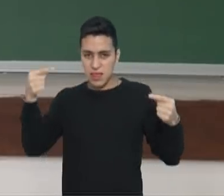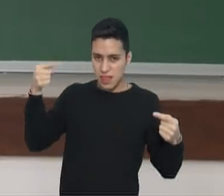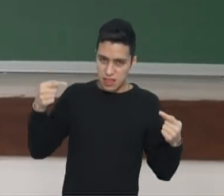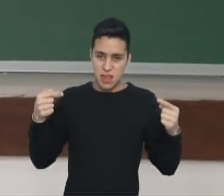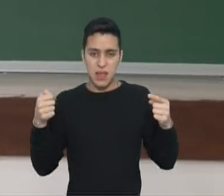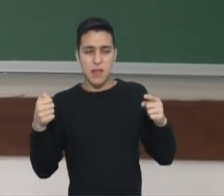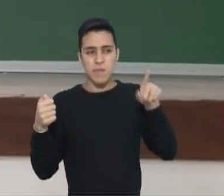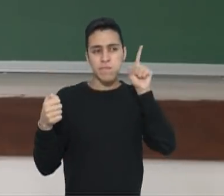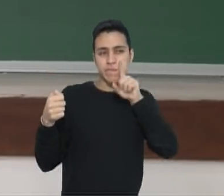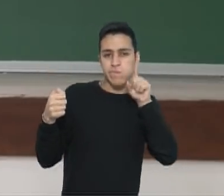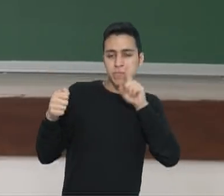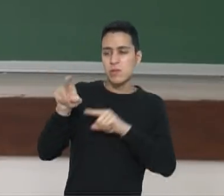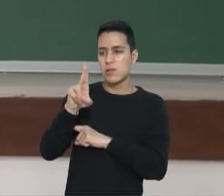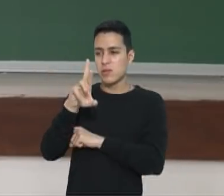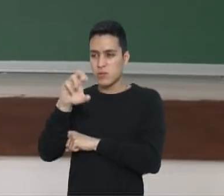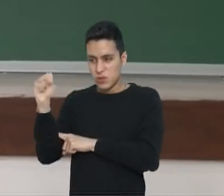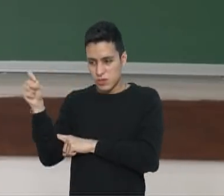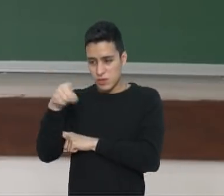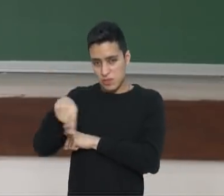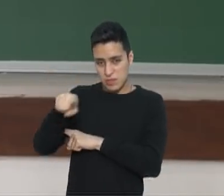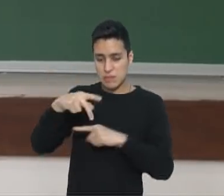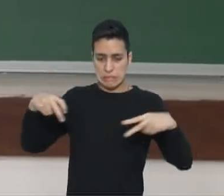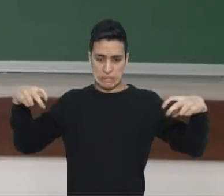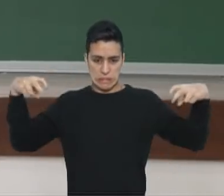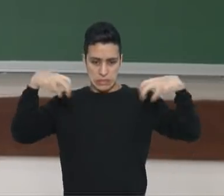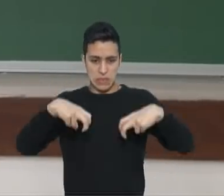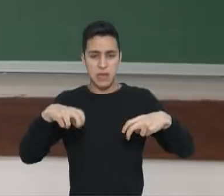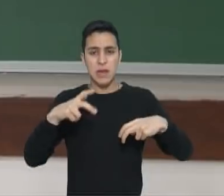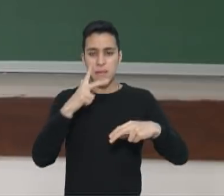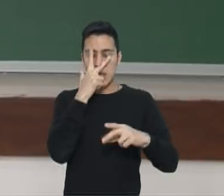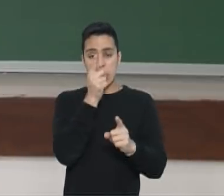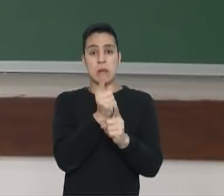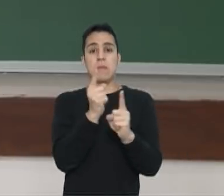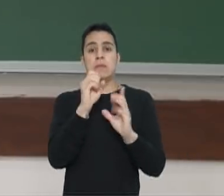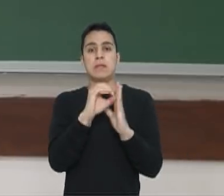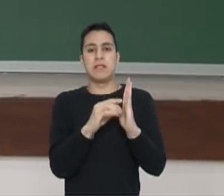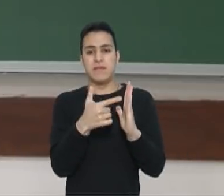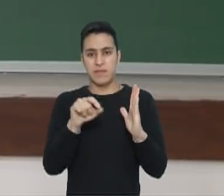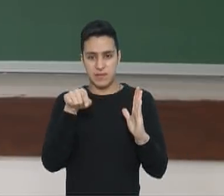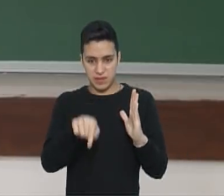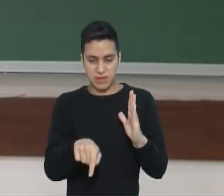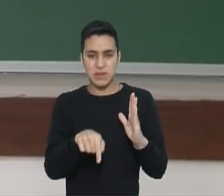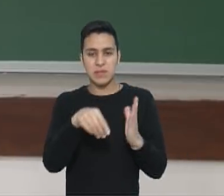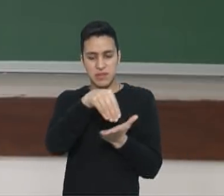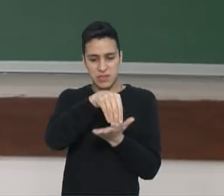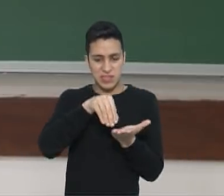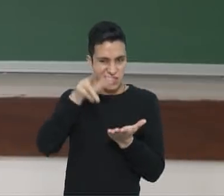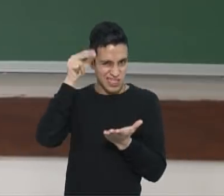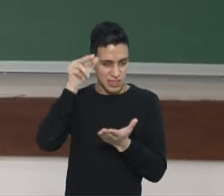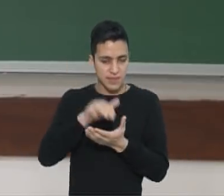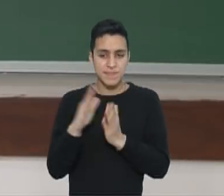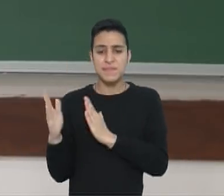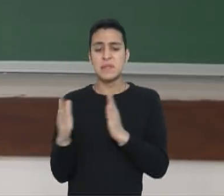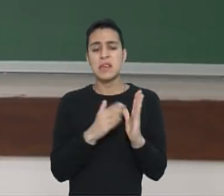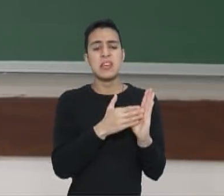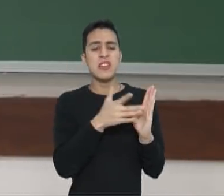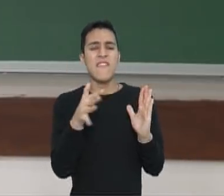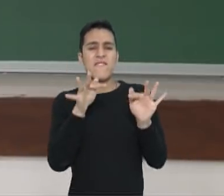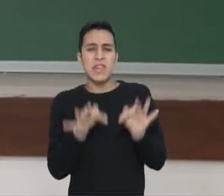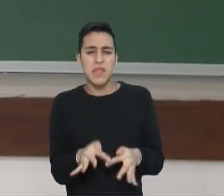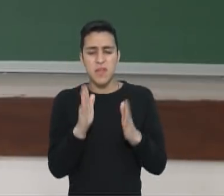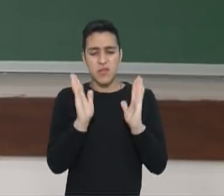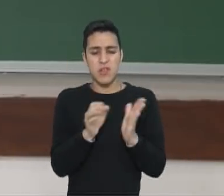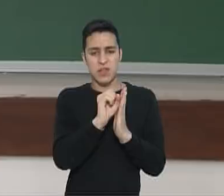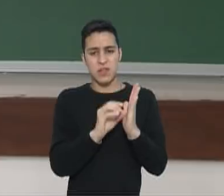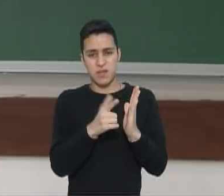Estados Unidos e União Soviética, um encontro do século XX no xadrez. E no final da Guerra Fria, no período de